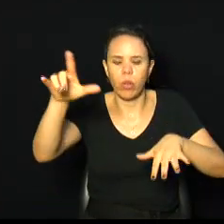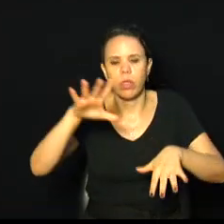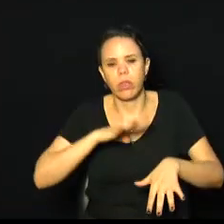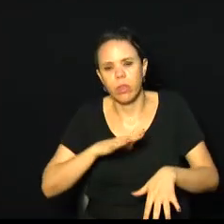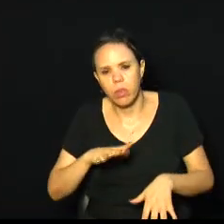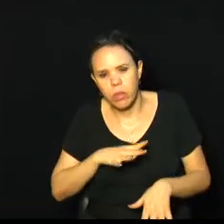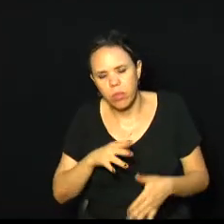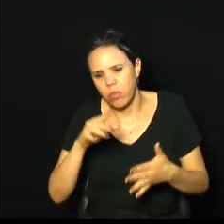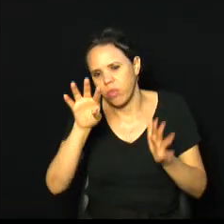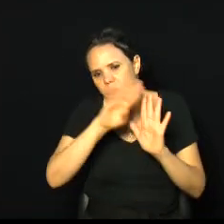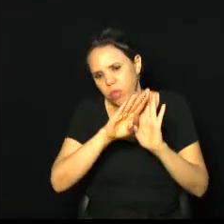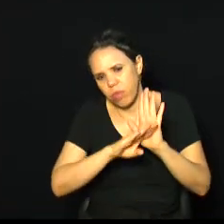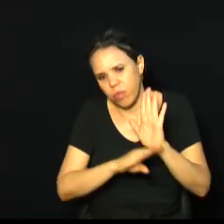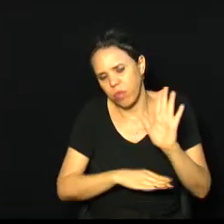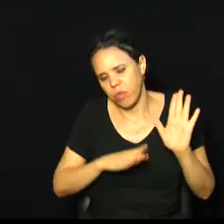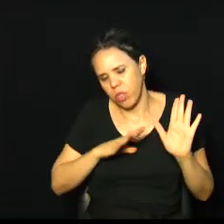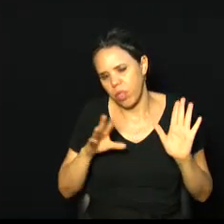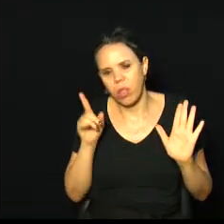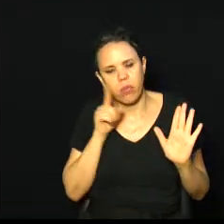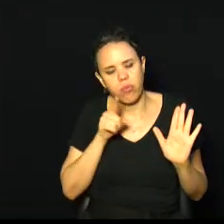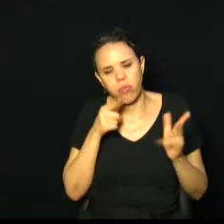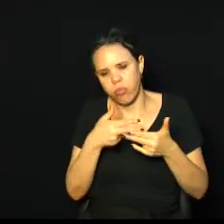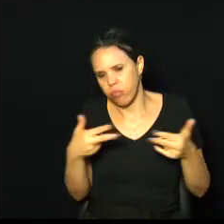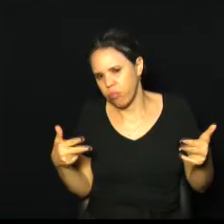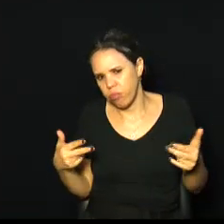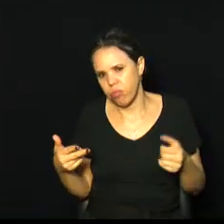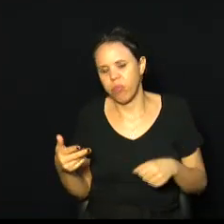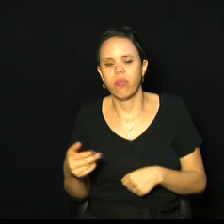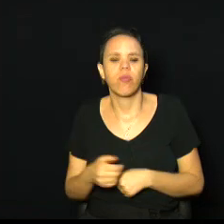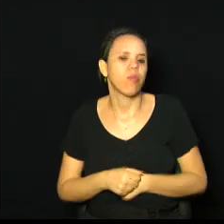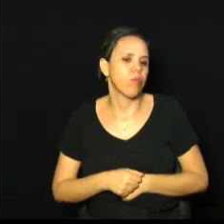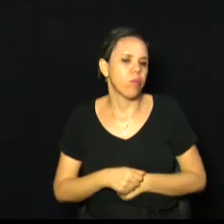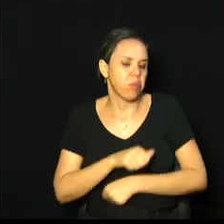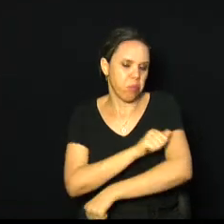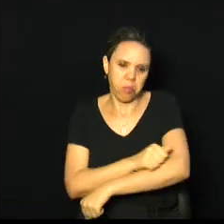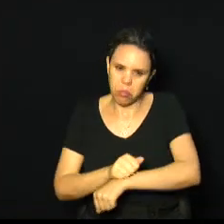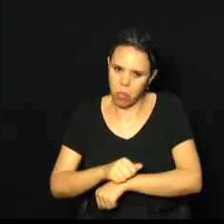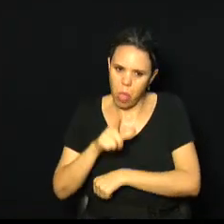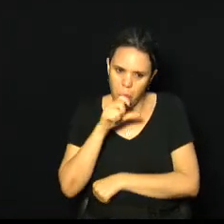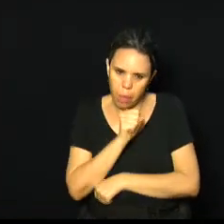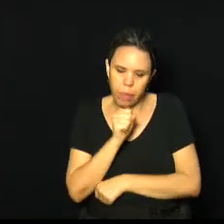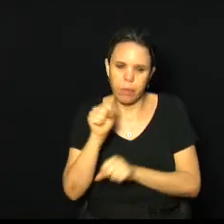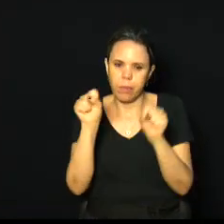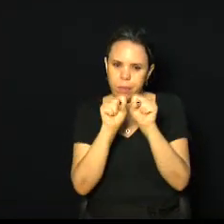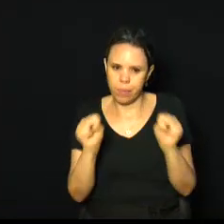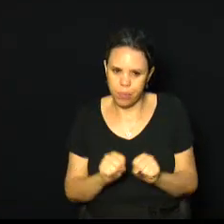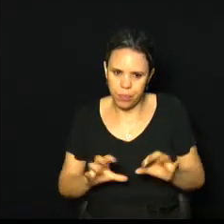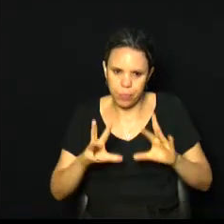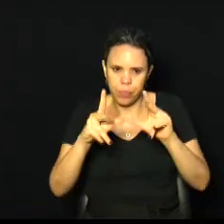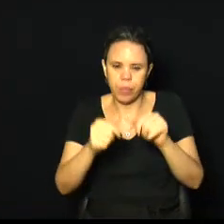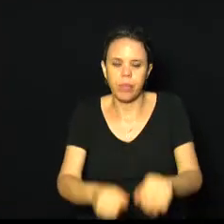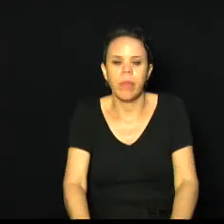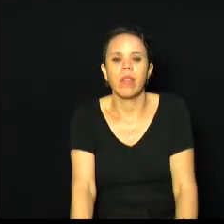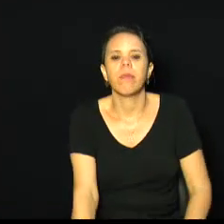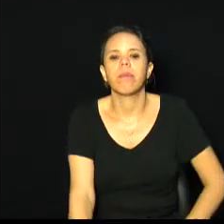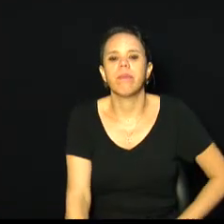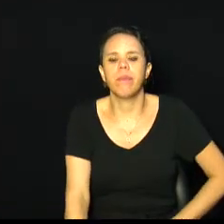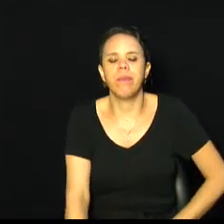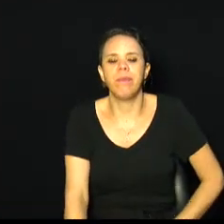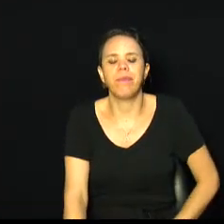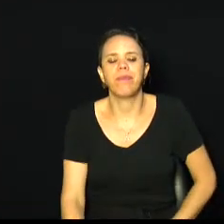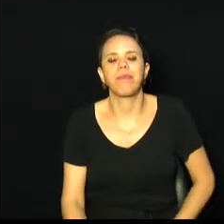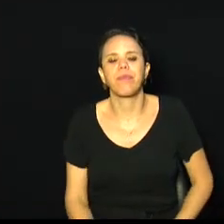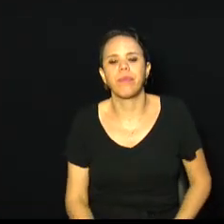de São Pedro, Americana, Atibaia, Amparo, Limeira, é todo um sistema. Né? Nós